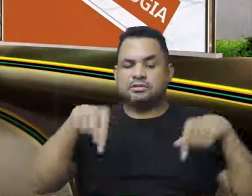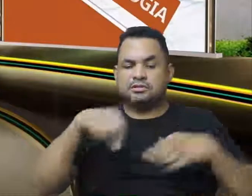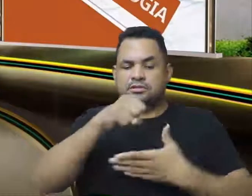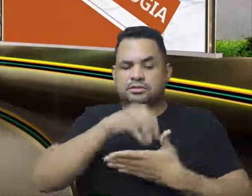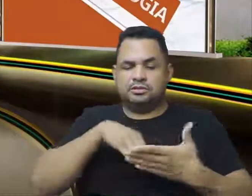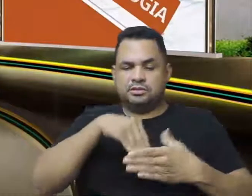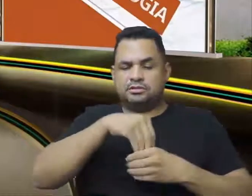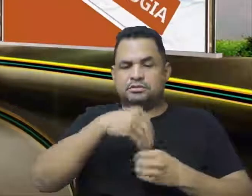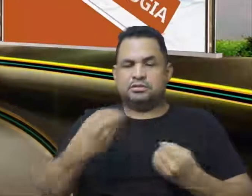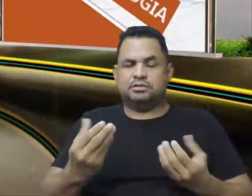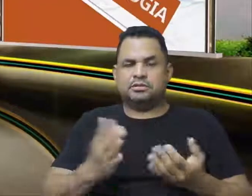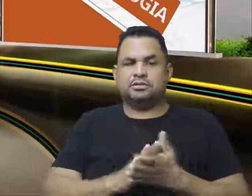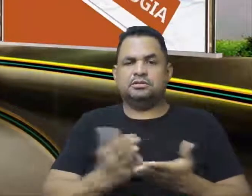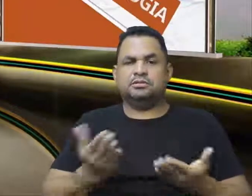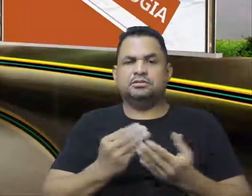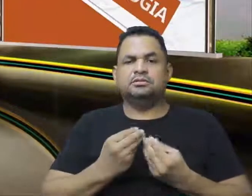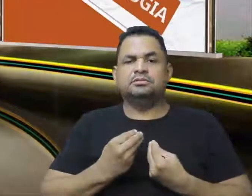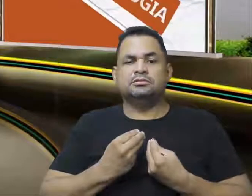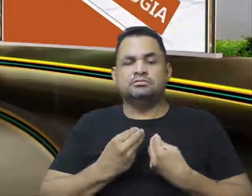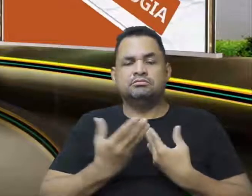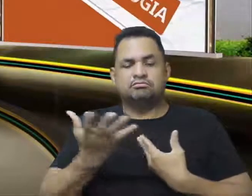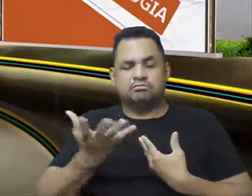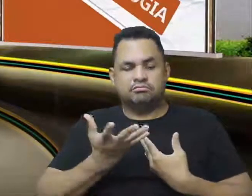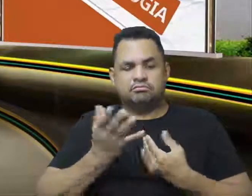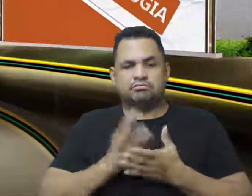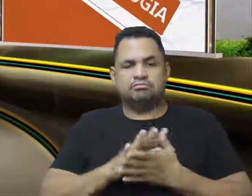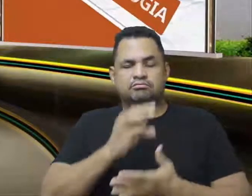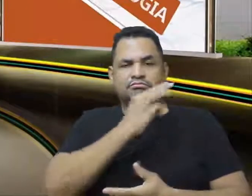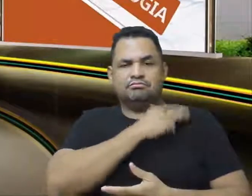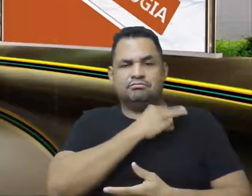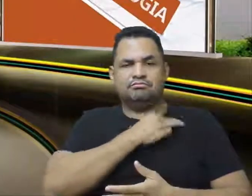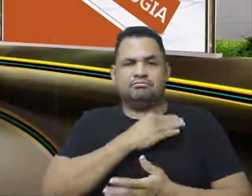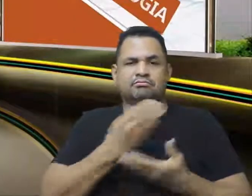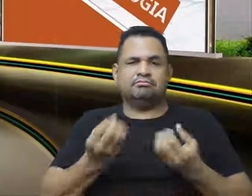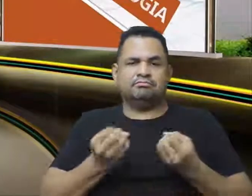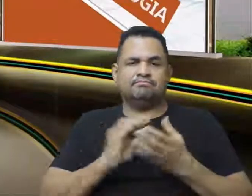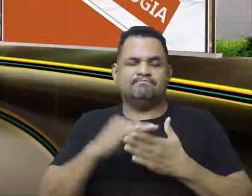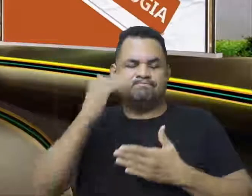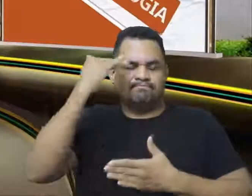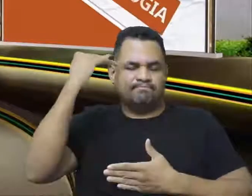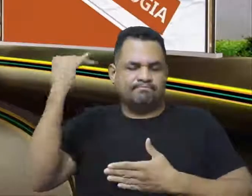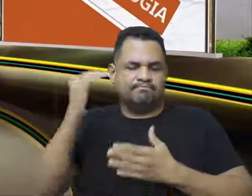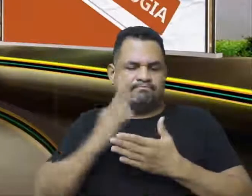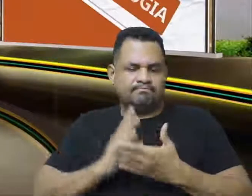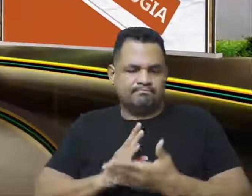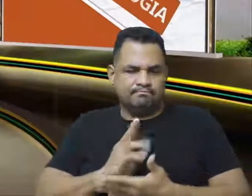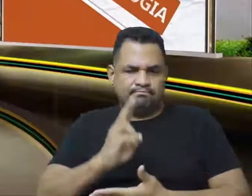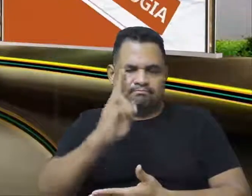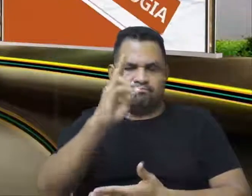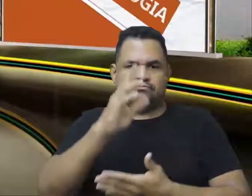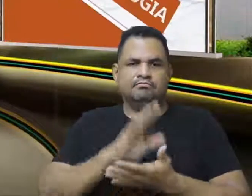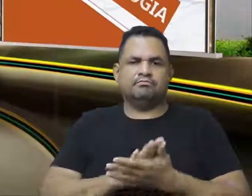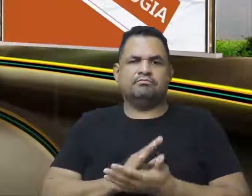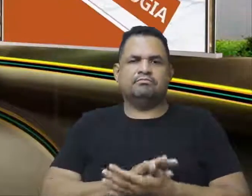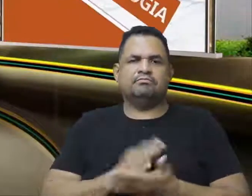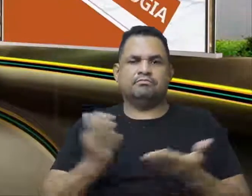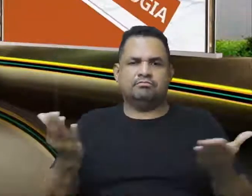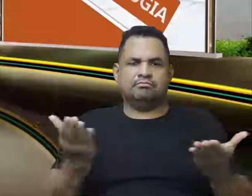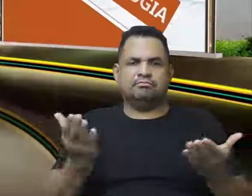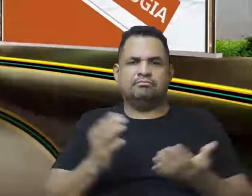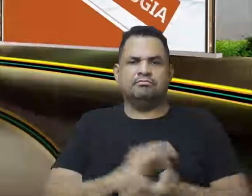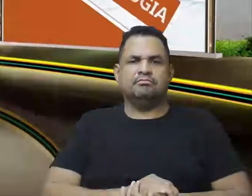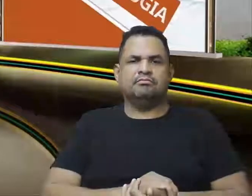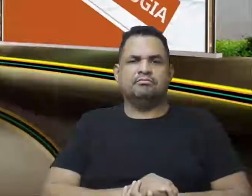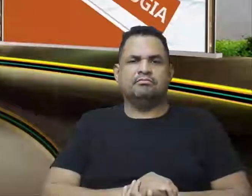então nós Desejamos que vocês o terceirão tenham muito sucesso na caminhada de vocês é isso